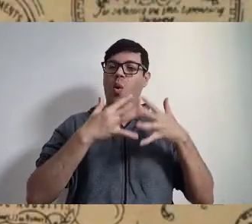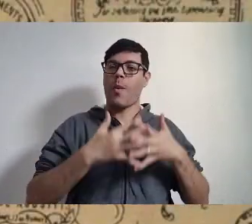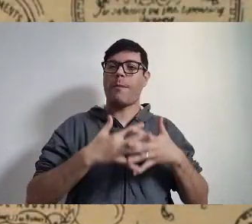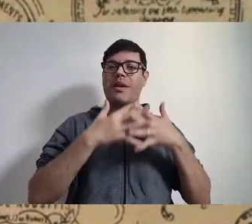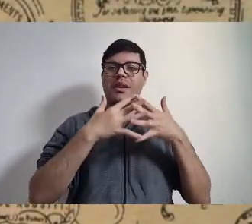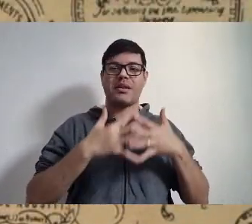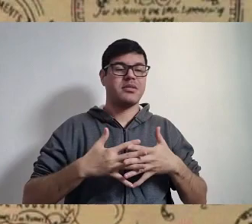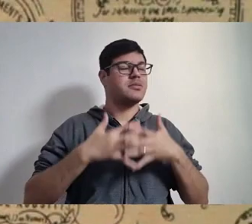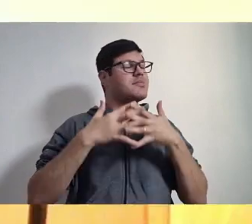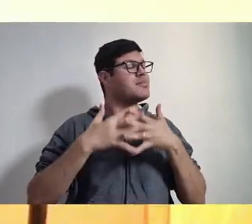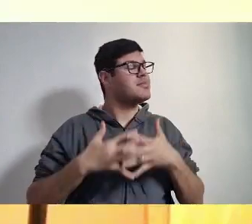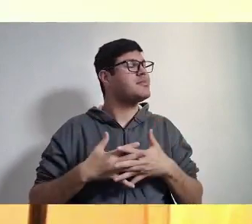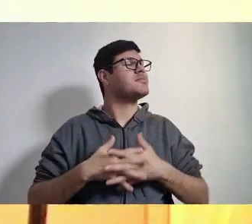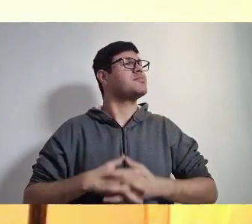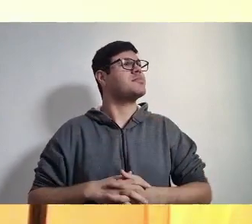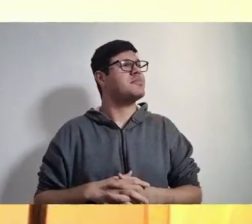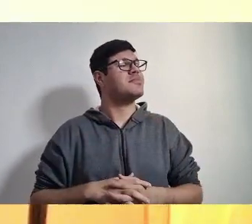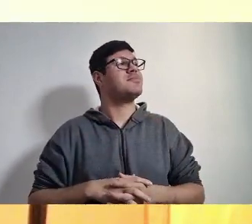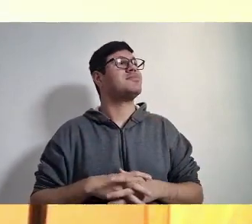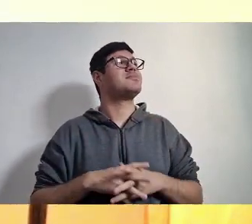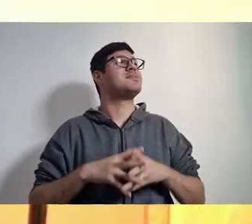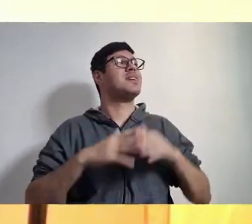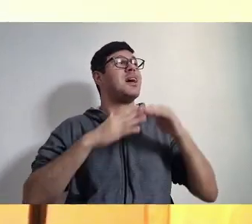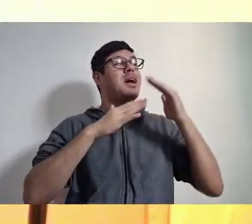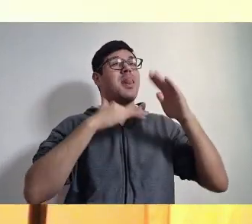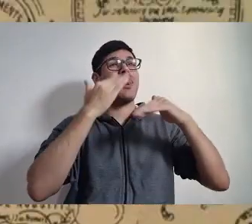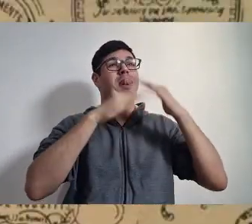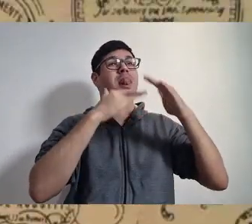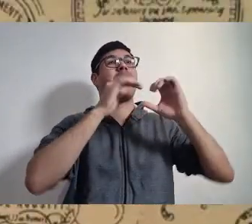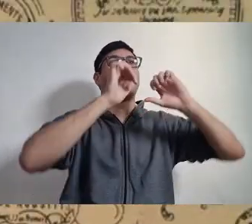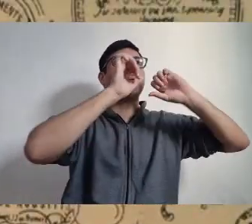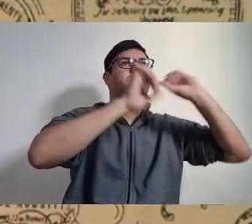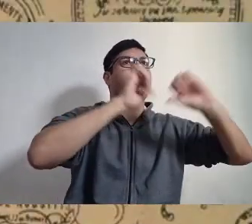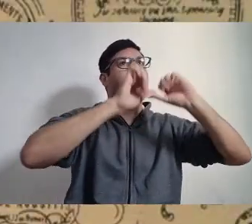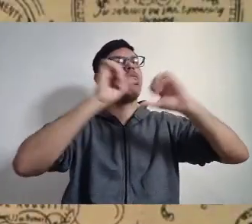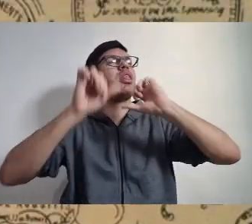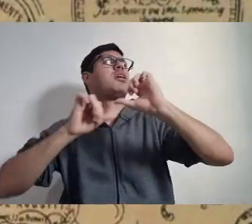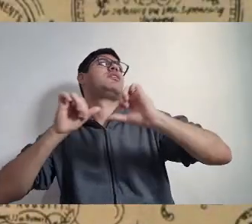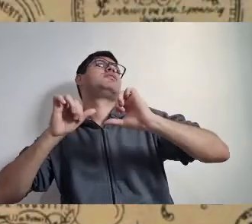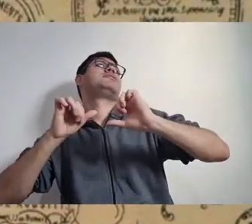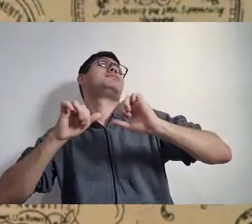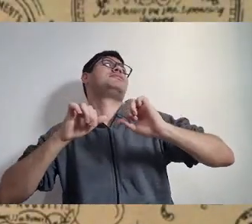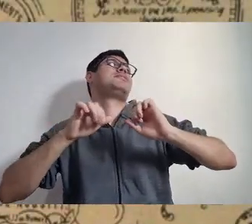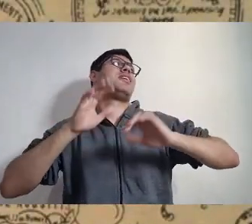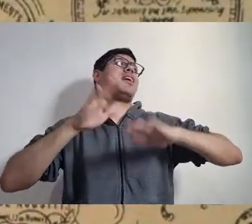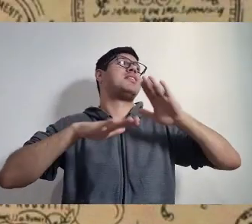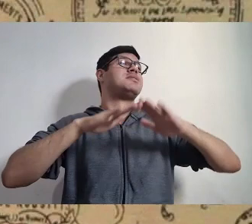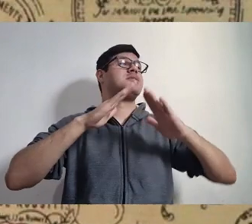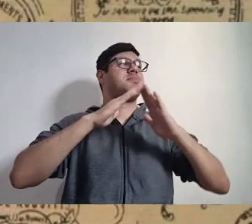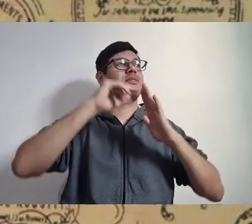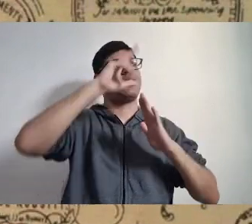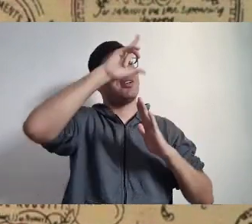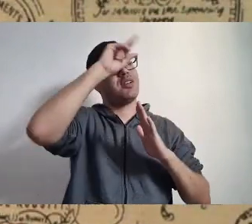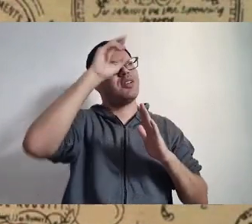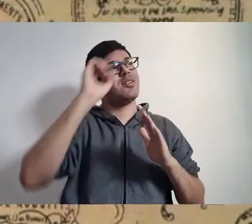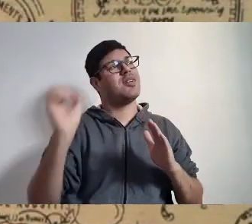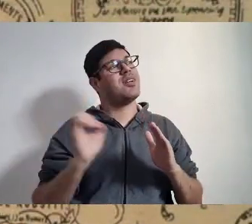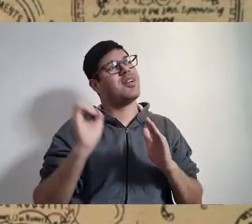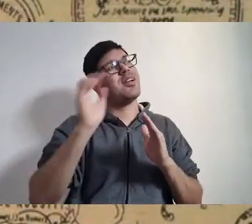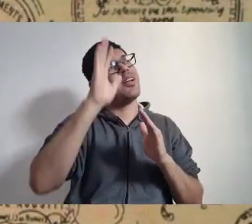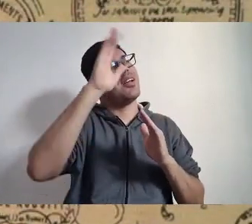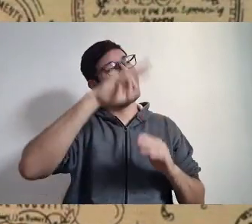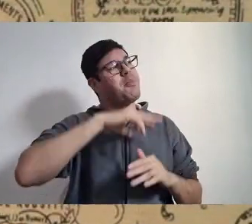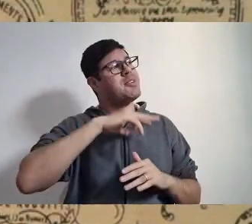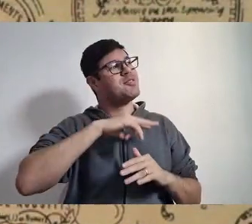está engrenando, troca, né? Exatamente. Por exemplo, olha, compra pública. Geralmente a prefeitura compra muito mais caro um produto do que um